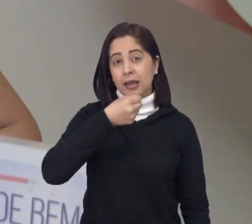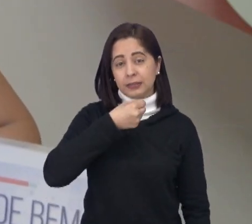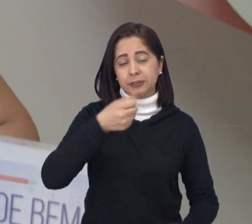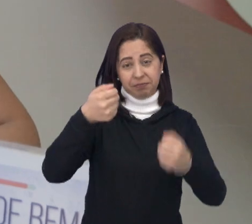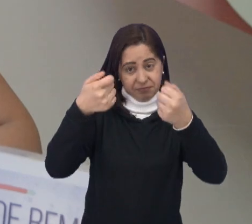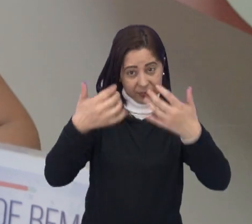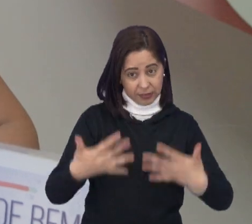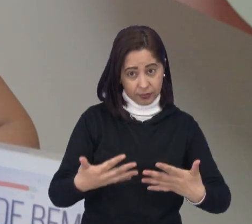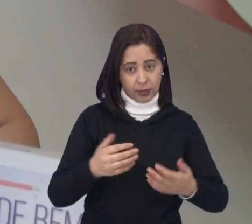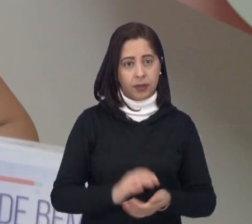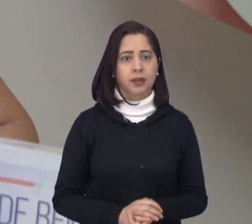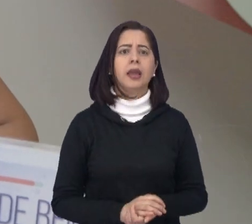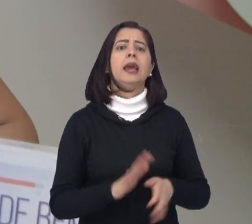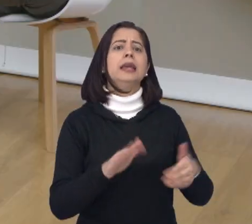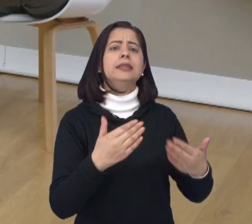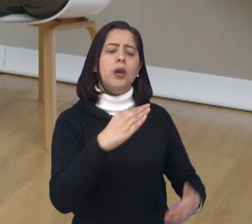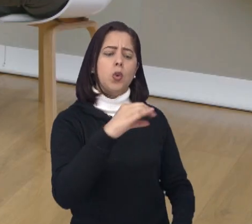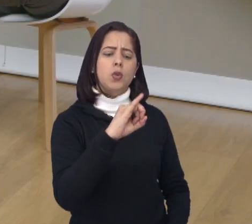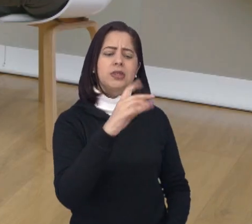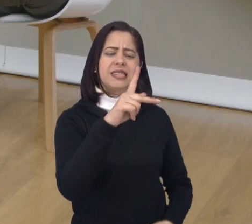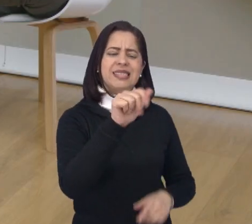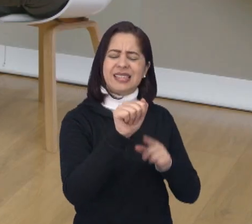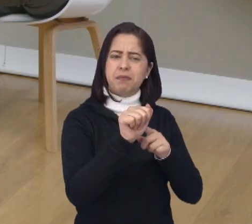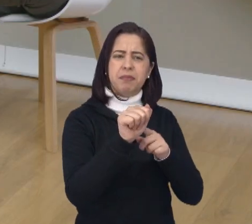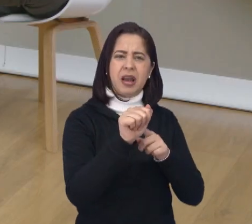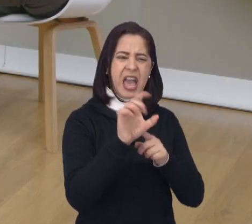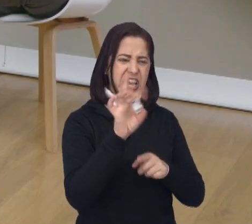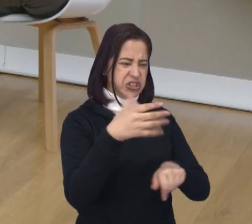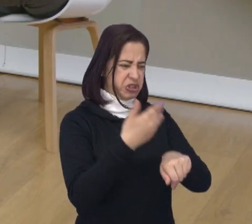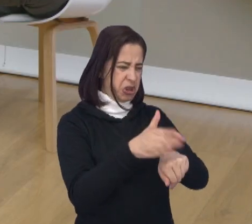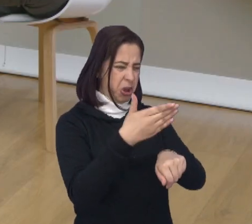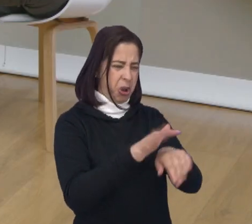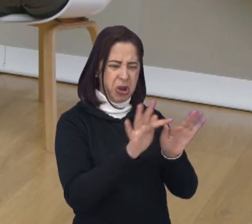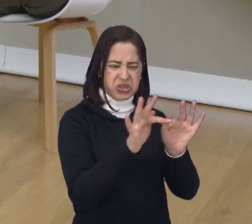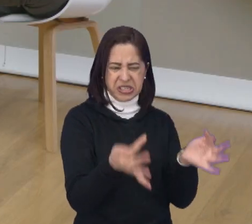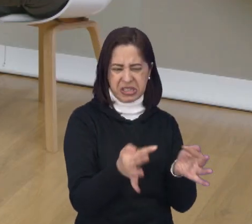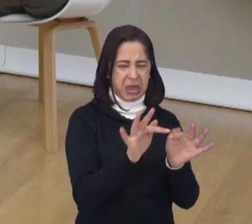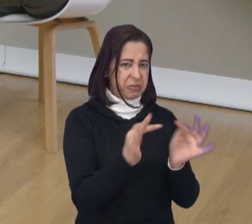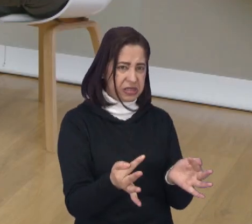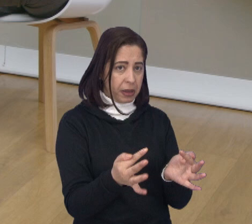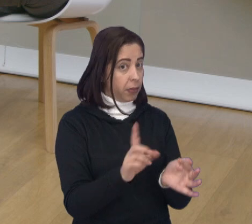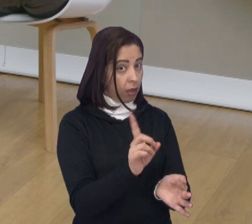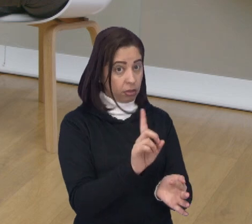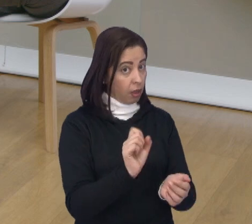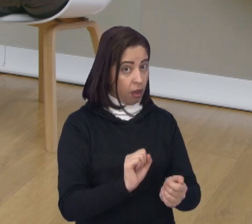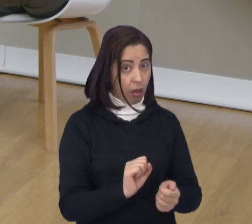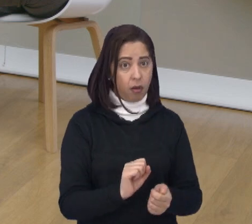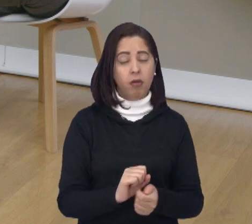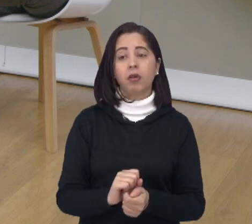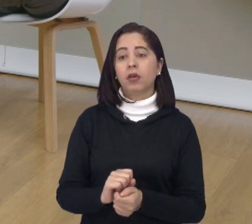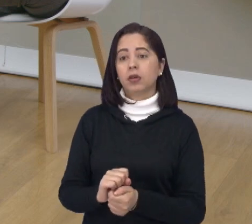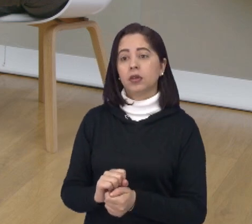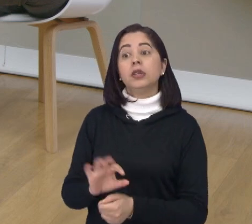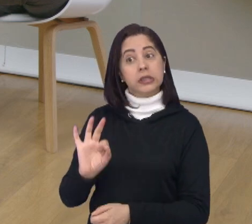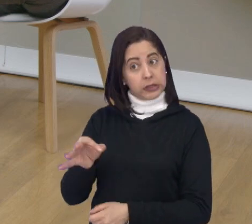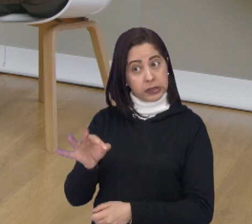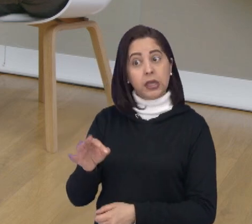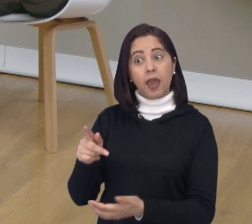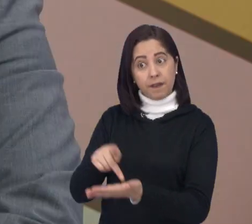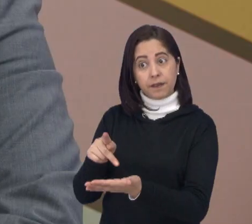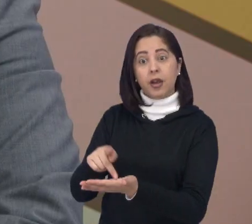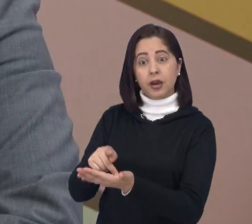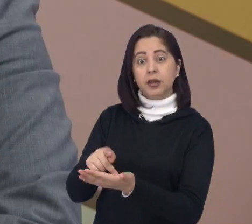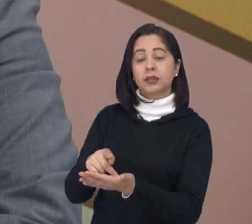explicações. Então, a CIPA vai muito além de um treinamento só na empresa, no ambiente corporativo, não é mesmo, doutor? Sim, esse